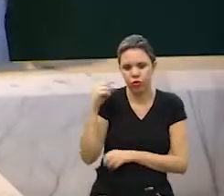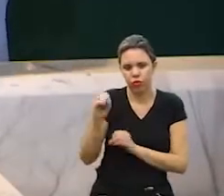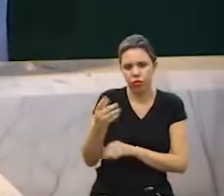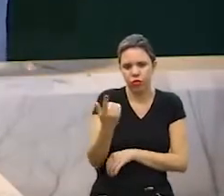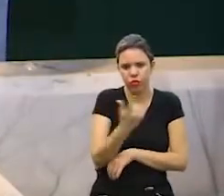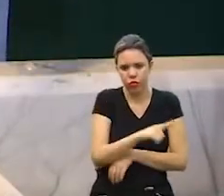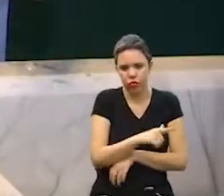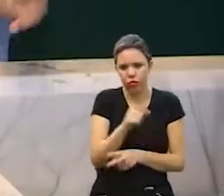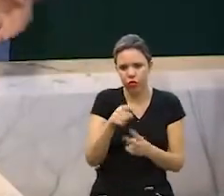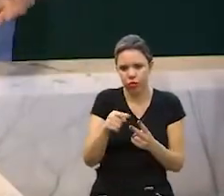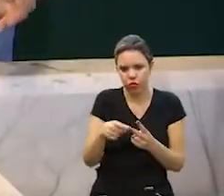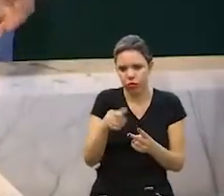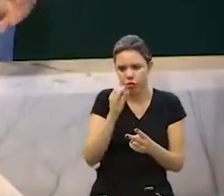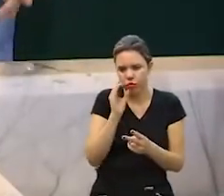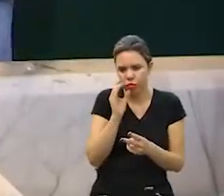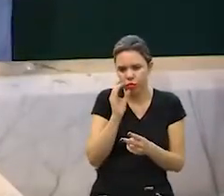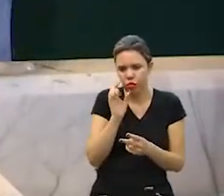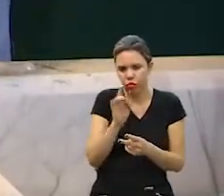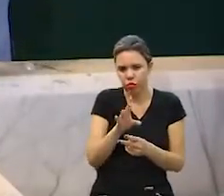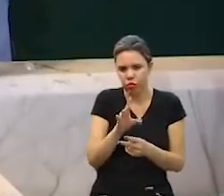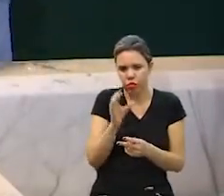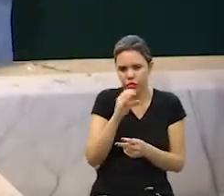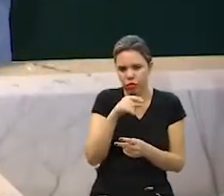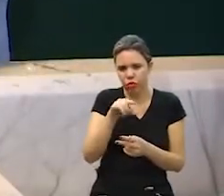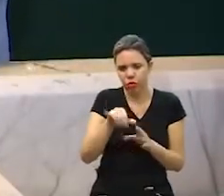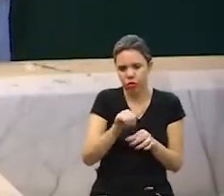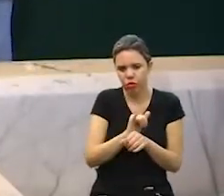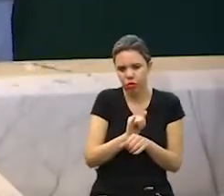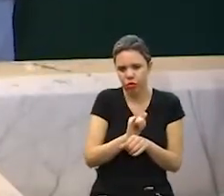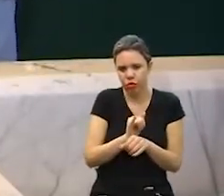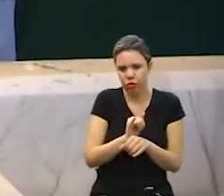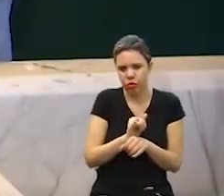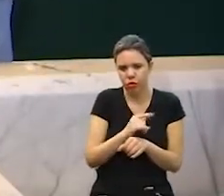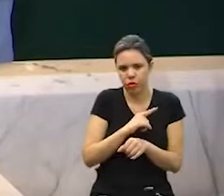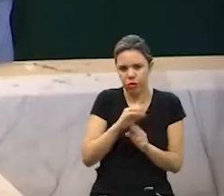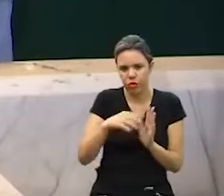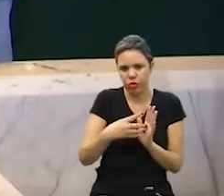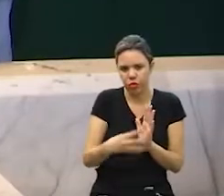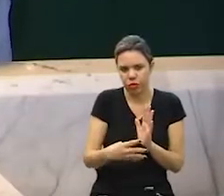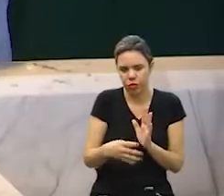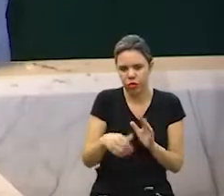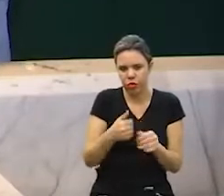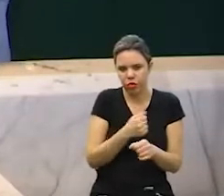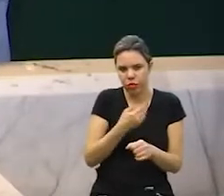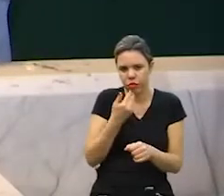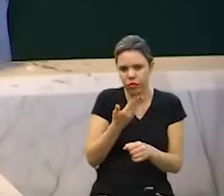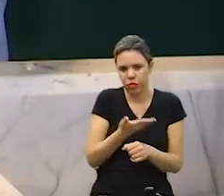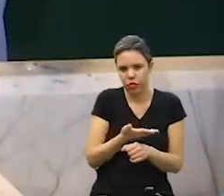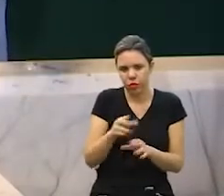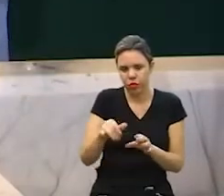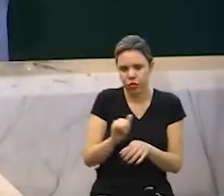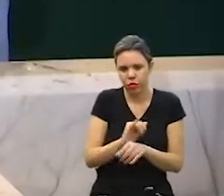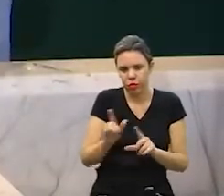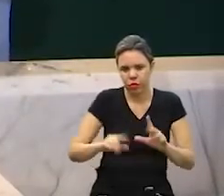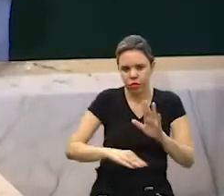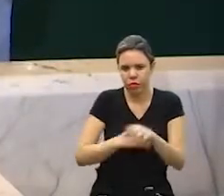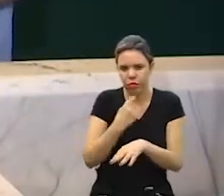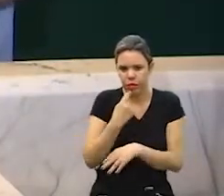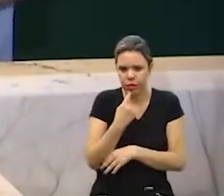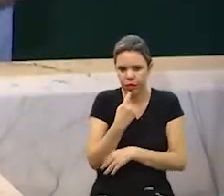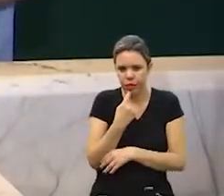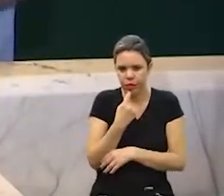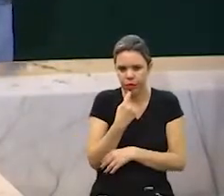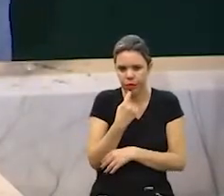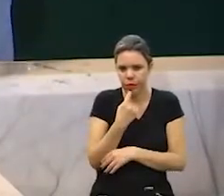né, ensinando outros 2 coquetéis. É só correr lá no YouTube. Tem a playlist do Cozinha Fácil, o YouTube da TV